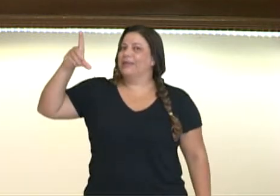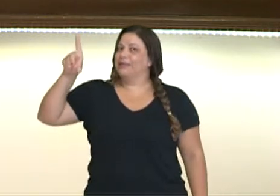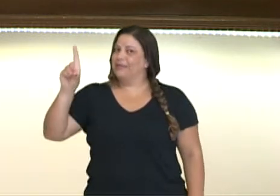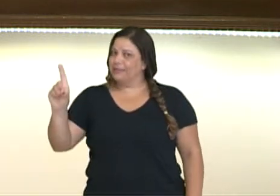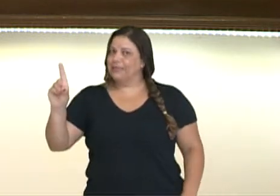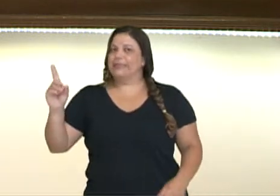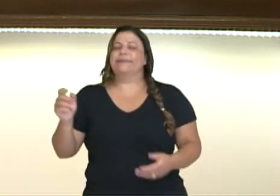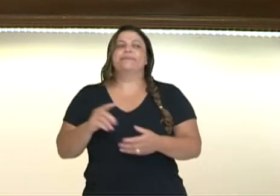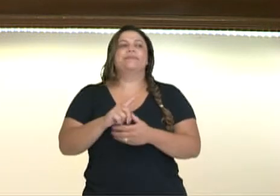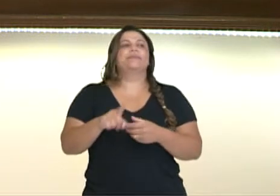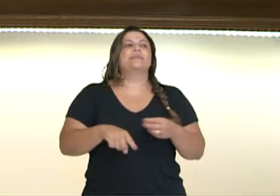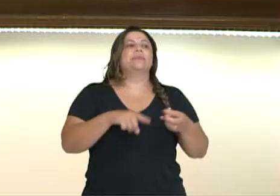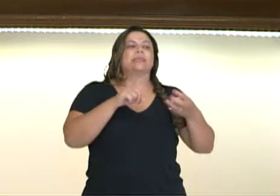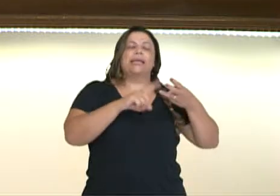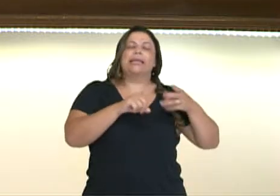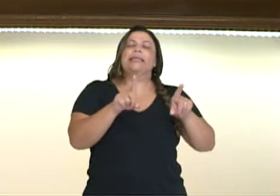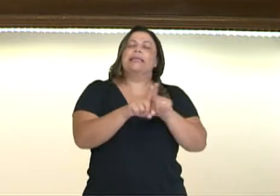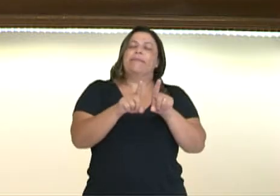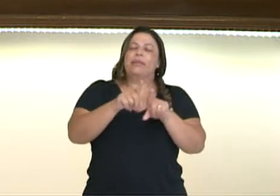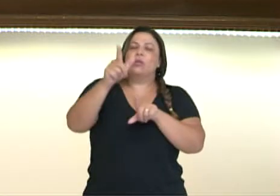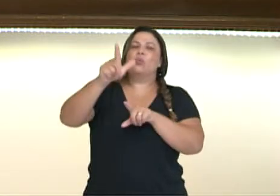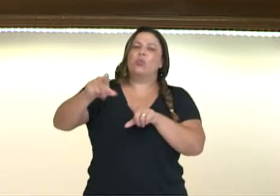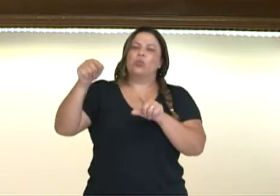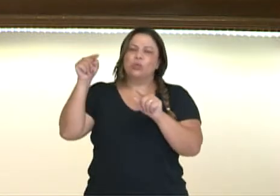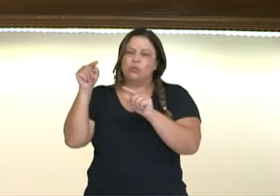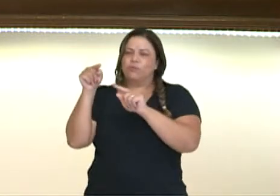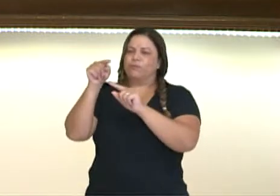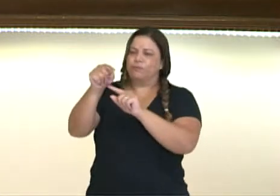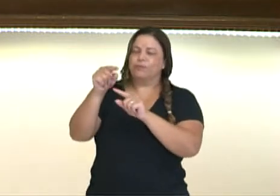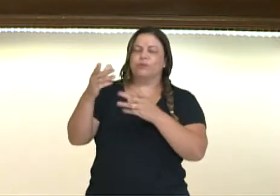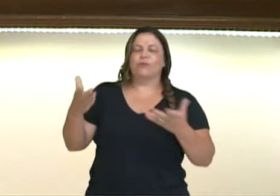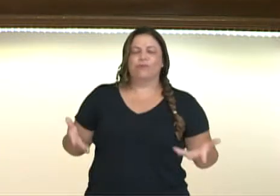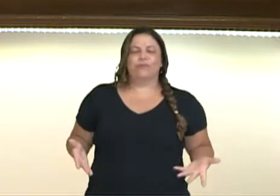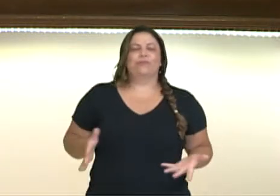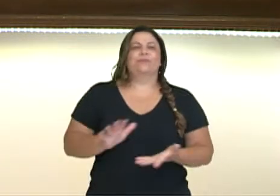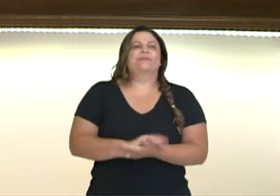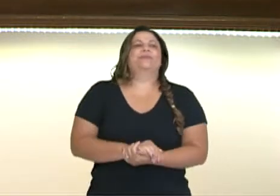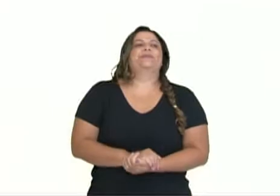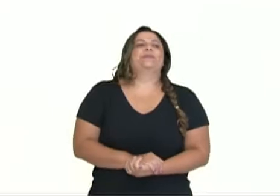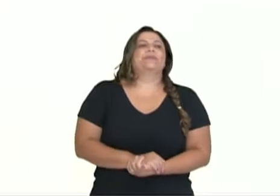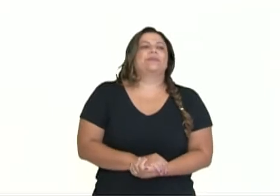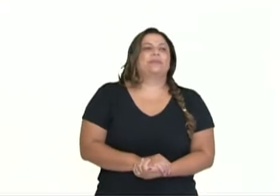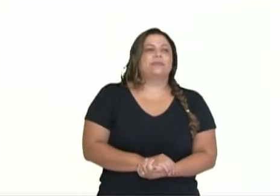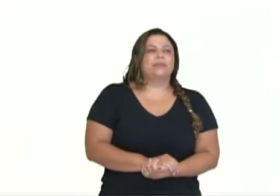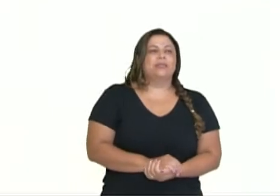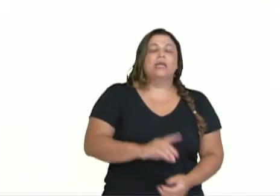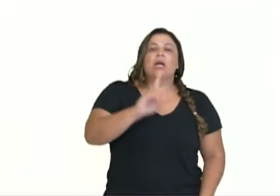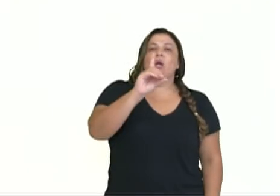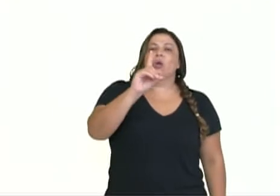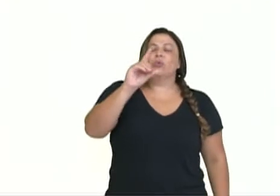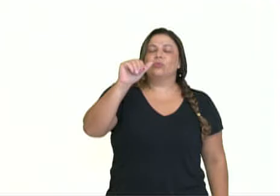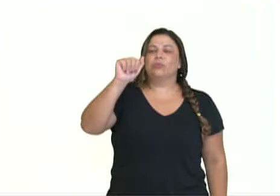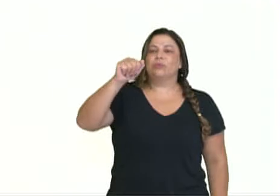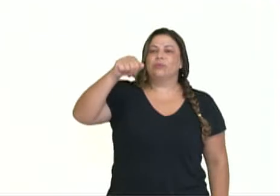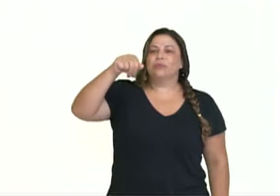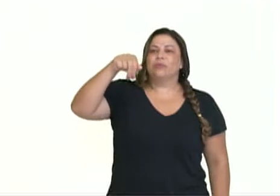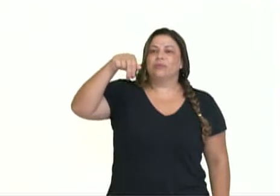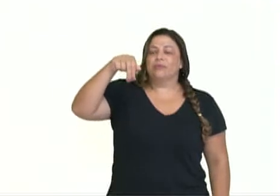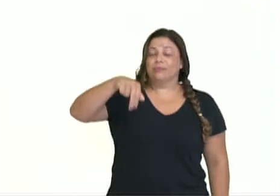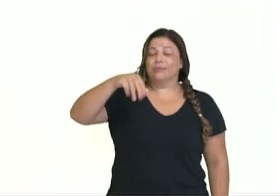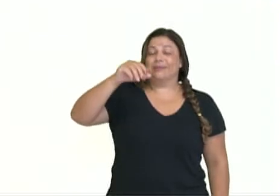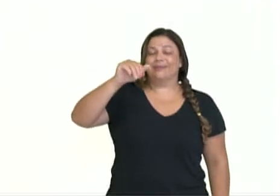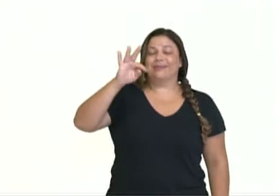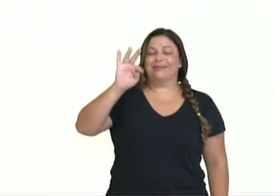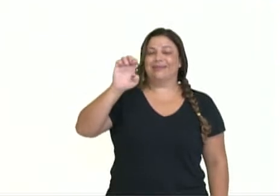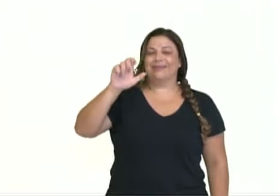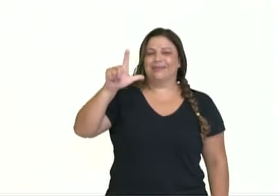aqui o Masaccio como o cara que furou a parede, ok? E a gente tem que falar de Donatello, o terceiro artista